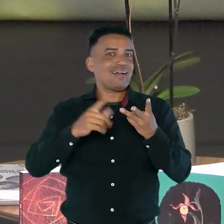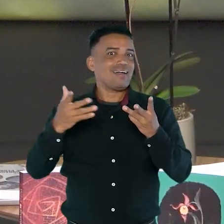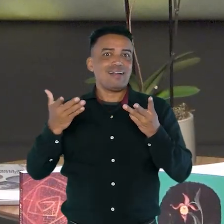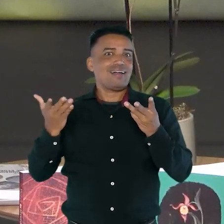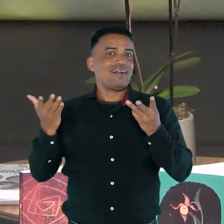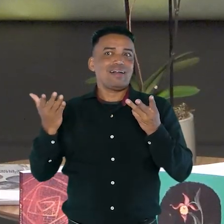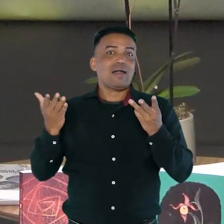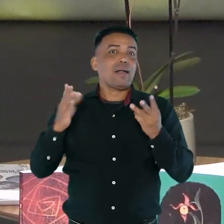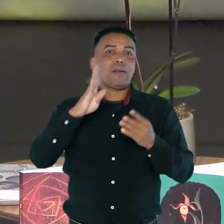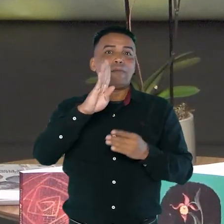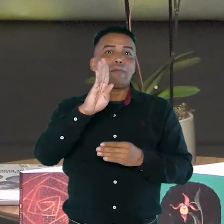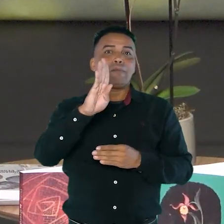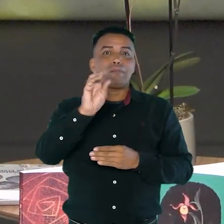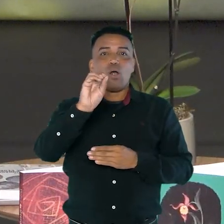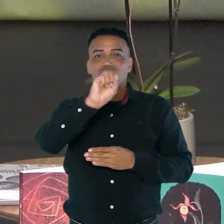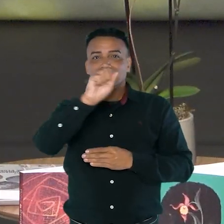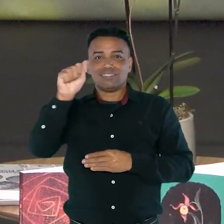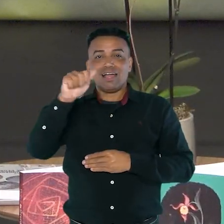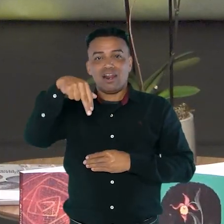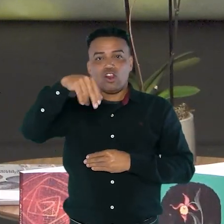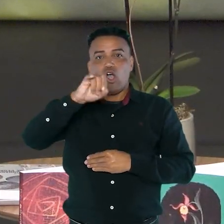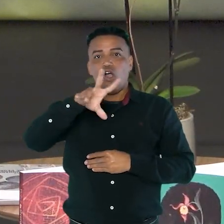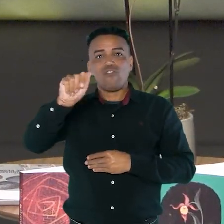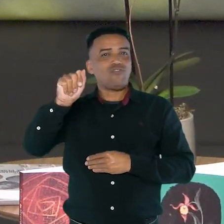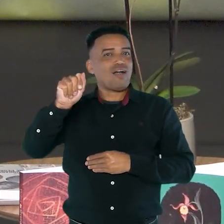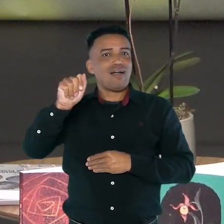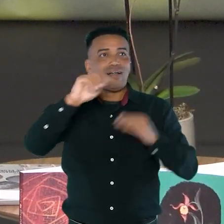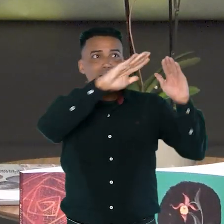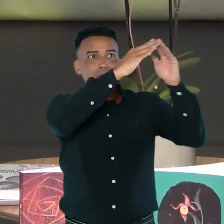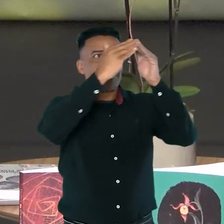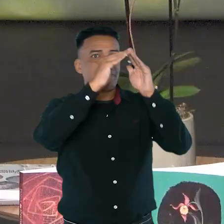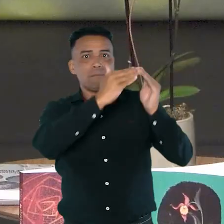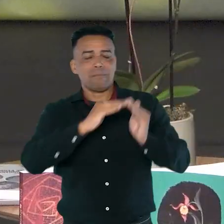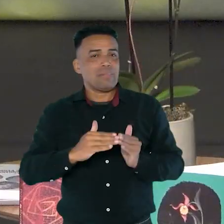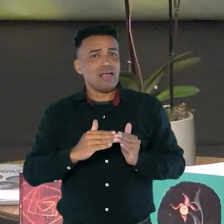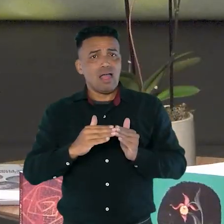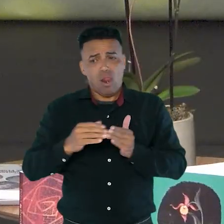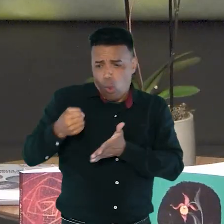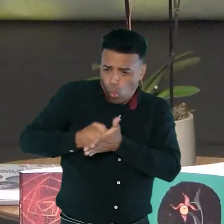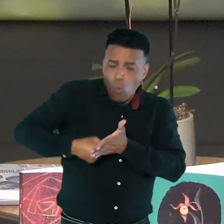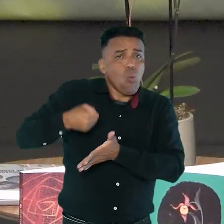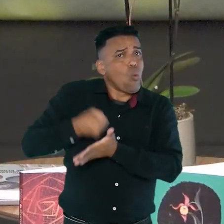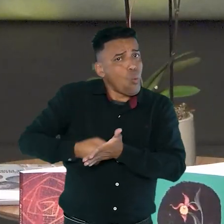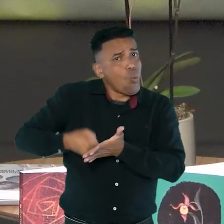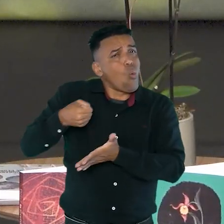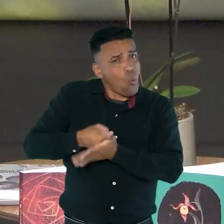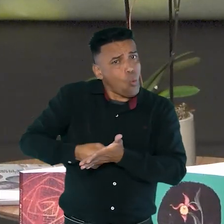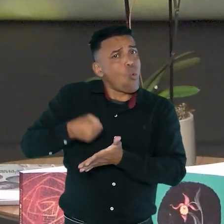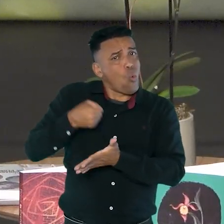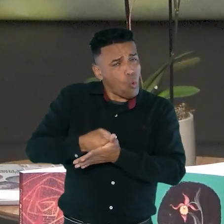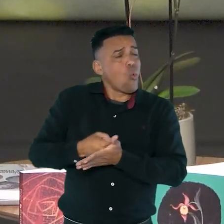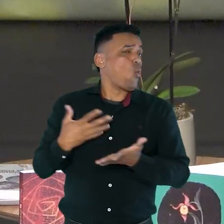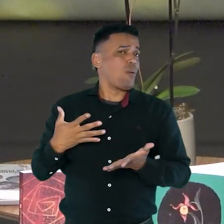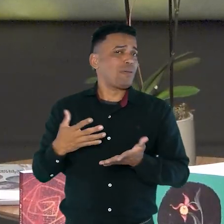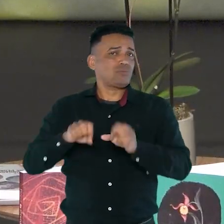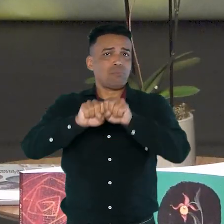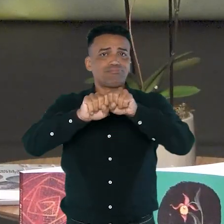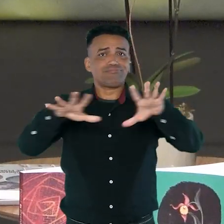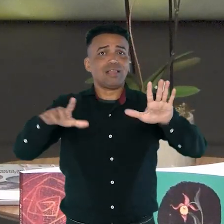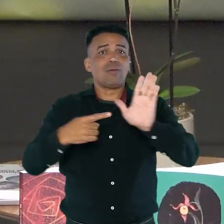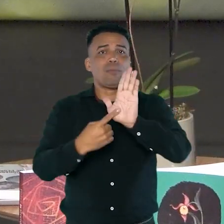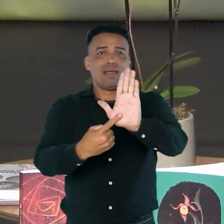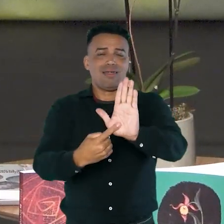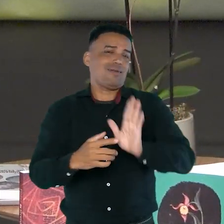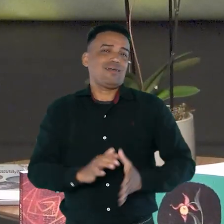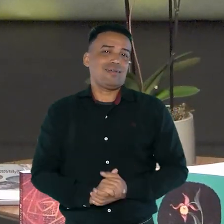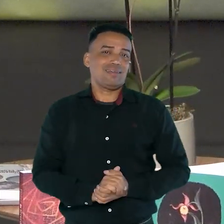periférica. O nosso povo, ele está em luta. É que não aparece nos lugares. Mas o nosso povo